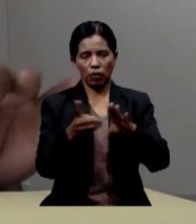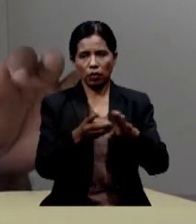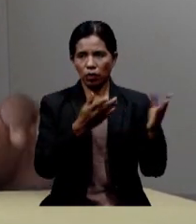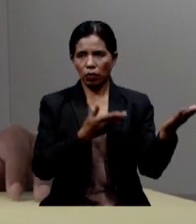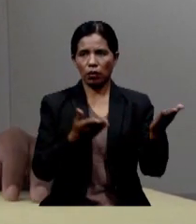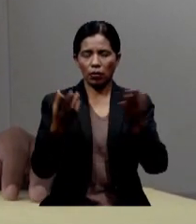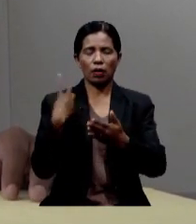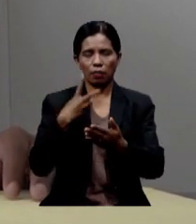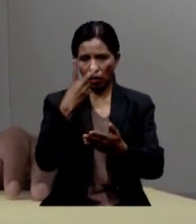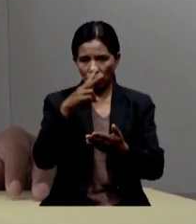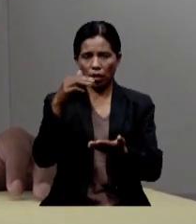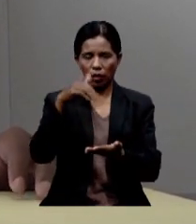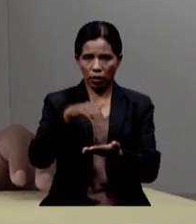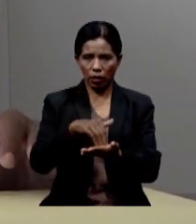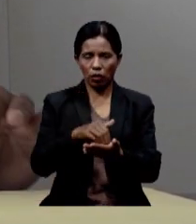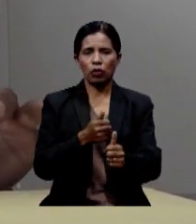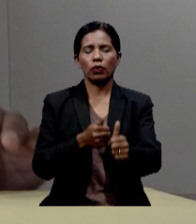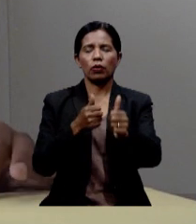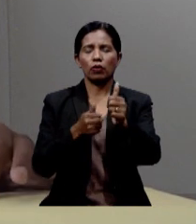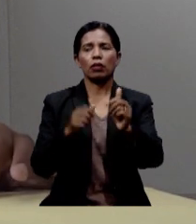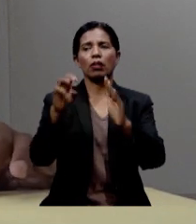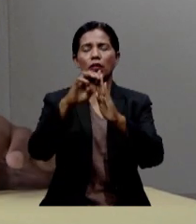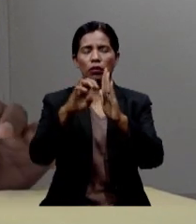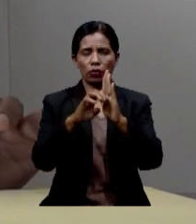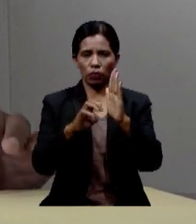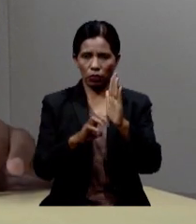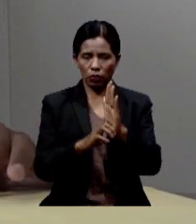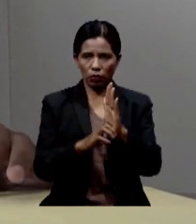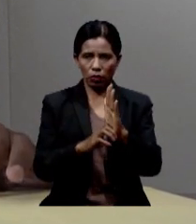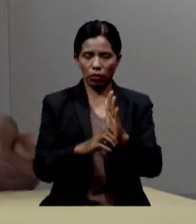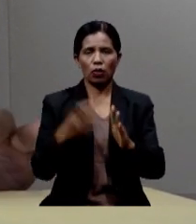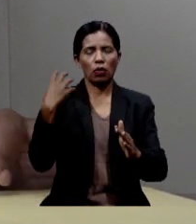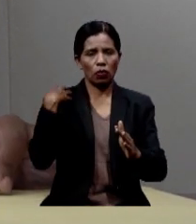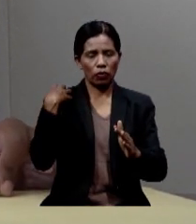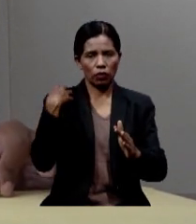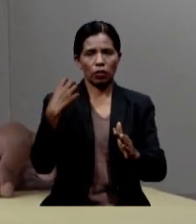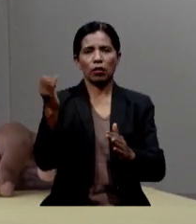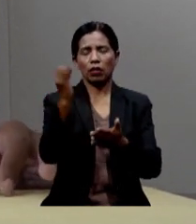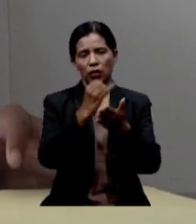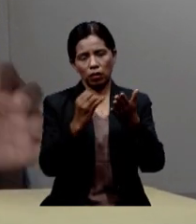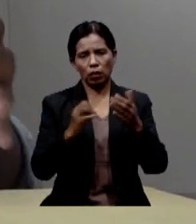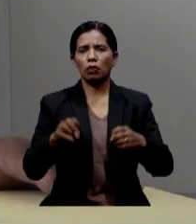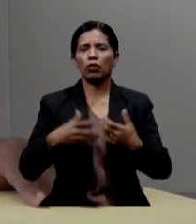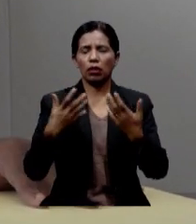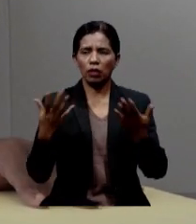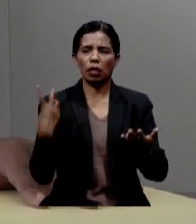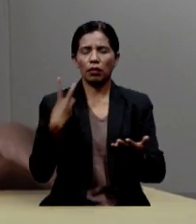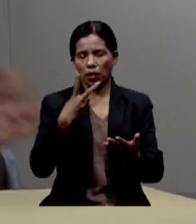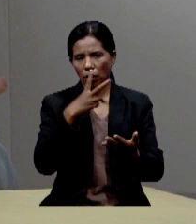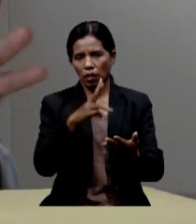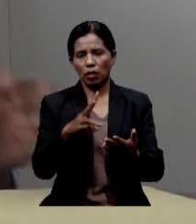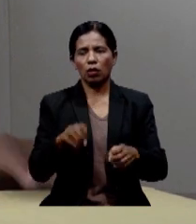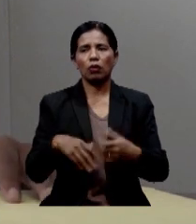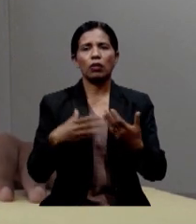ami verifica tu iru nini estrutura edifisu negala e disenyu wensa nini kamada